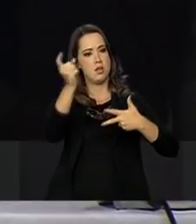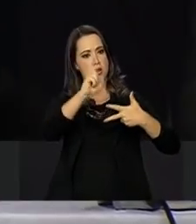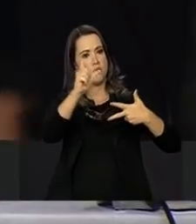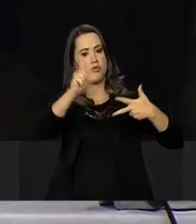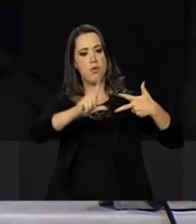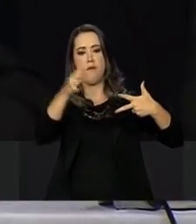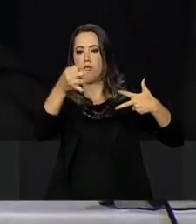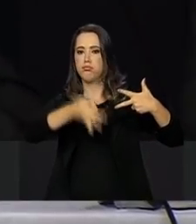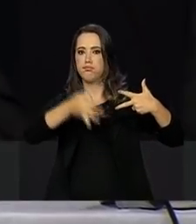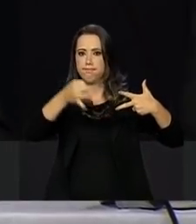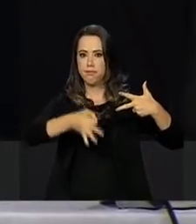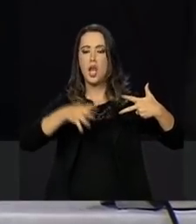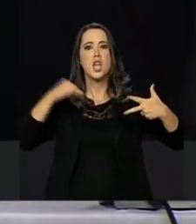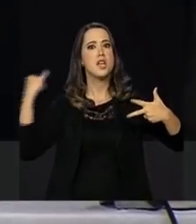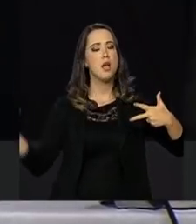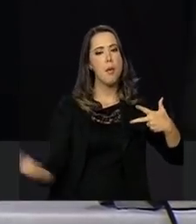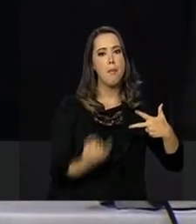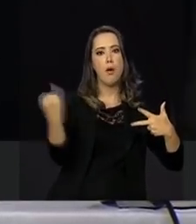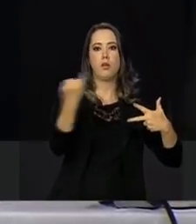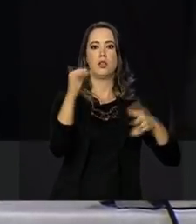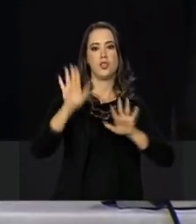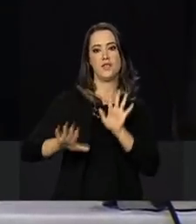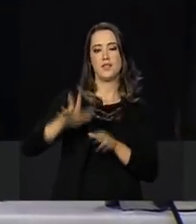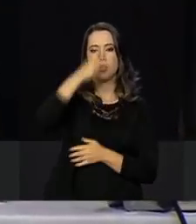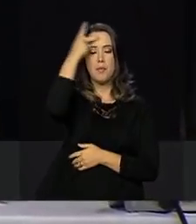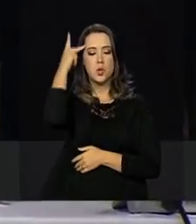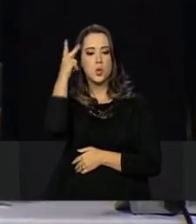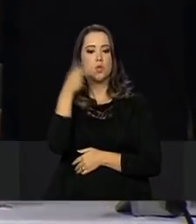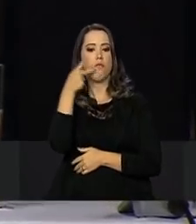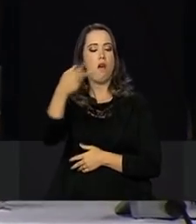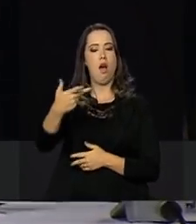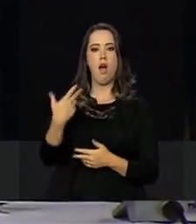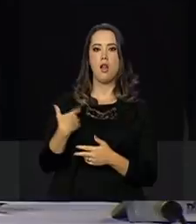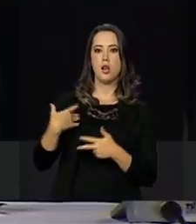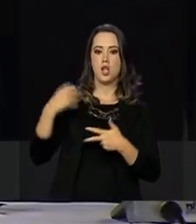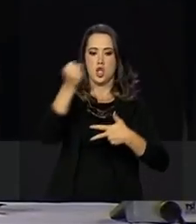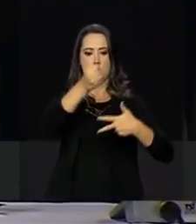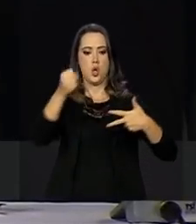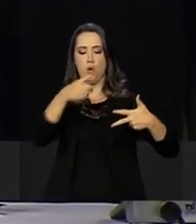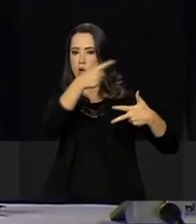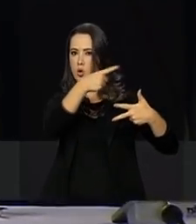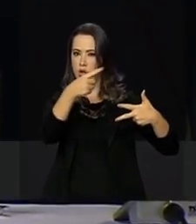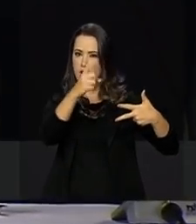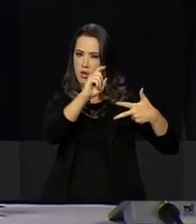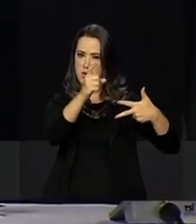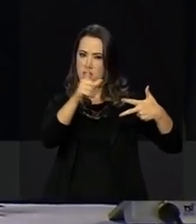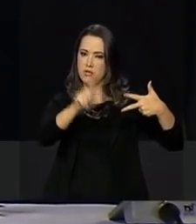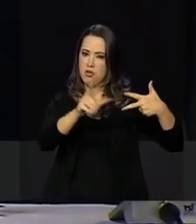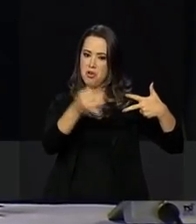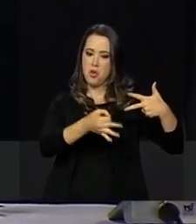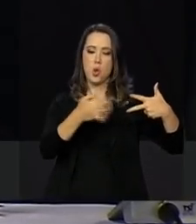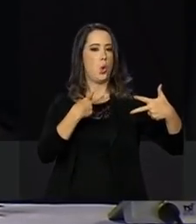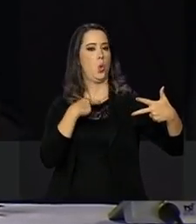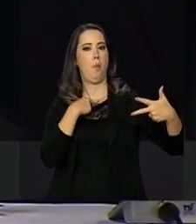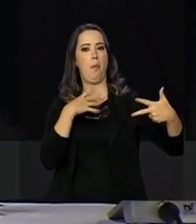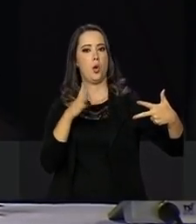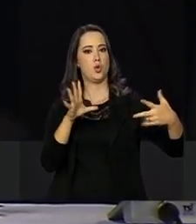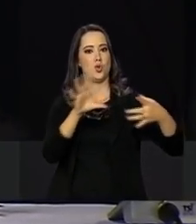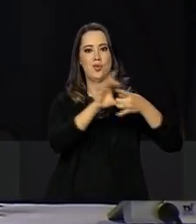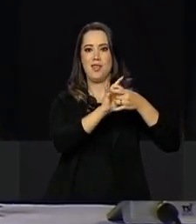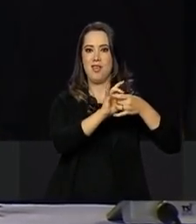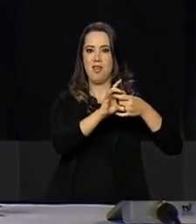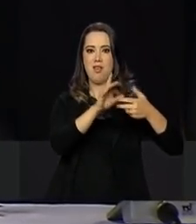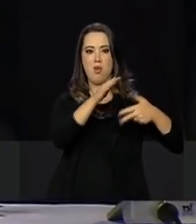fundamental. Muitas e muitas vezes as pessoas acham que os poderes não podem conversar entre si, não é? Ao fundamento de que isto